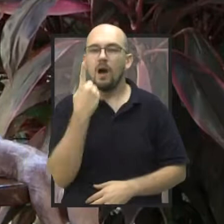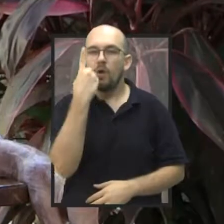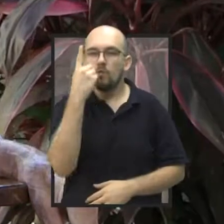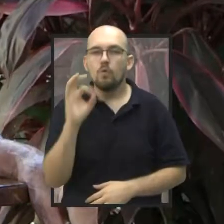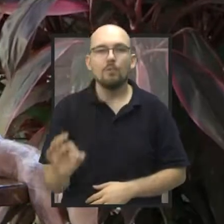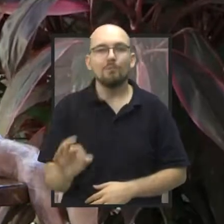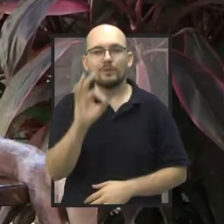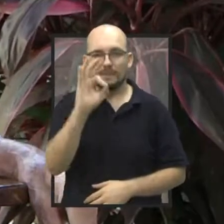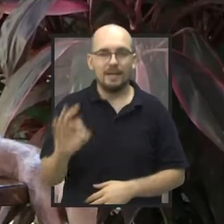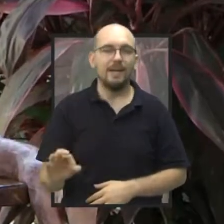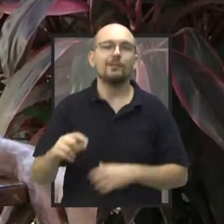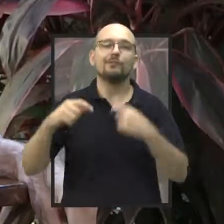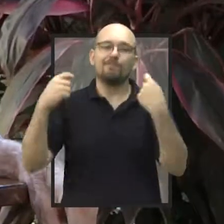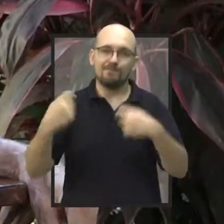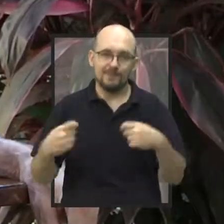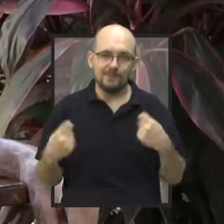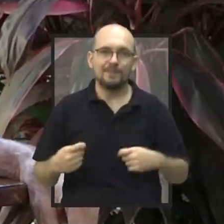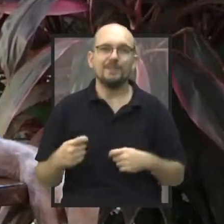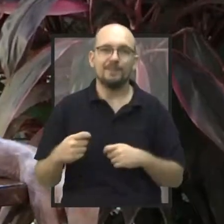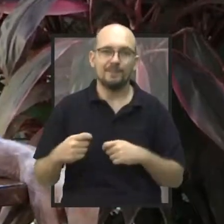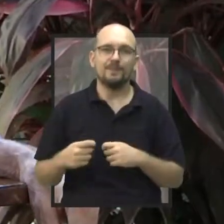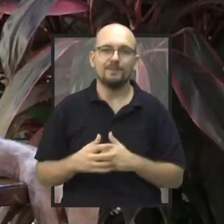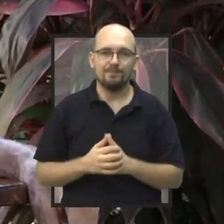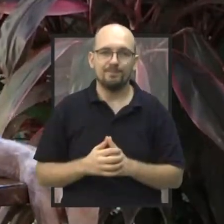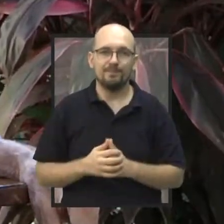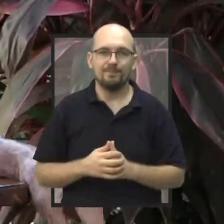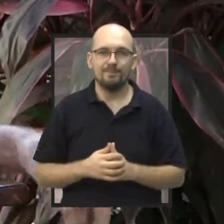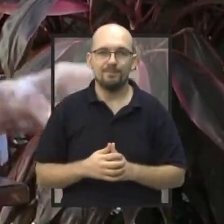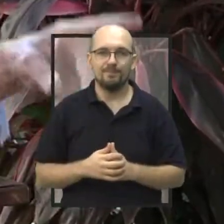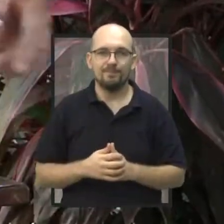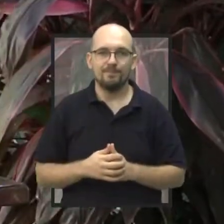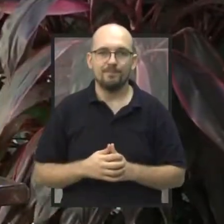1% do eleitorado nacional.